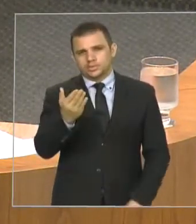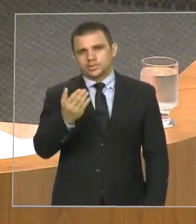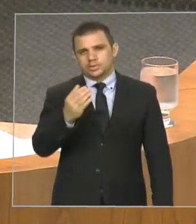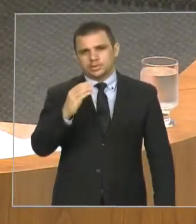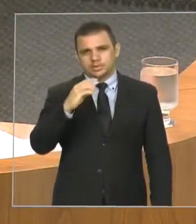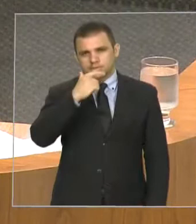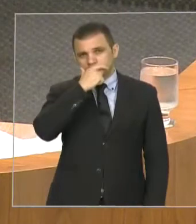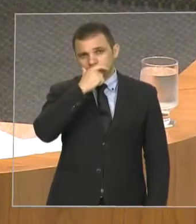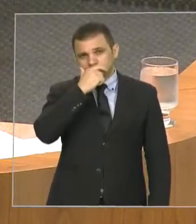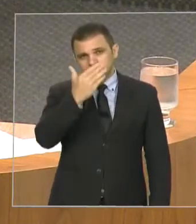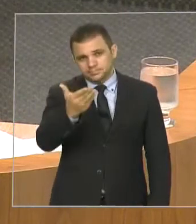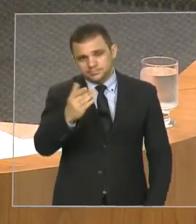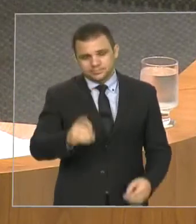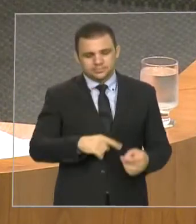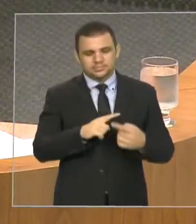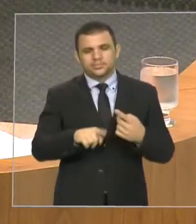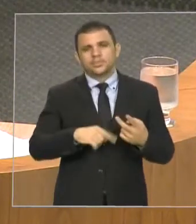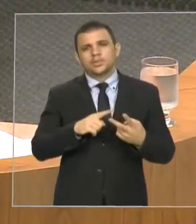Dr. Levi,